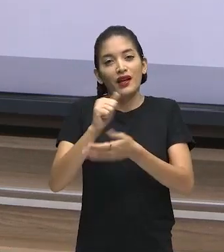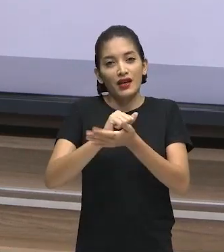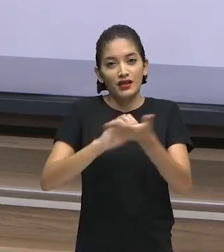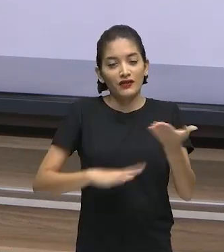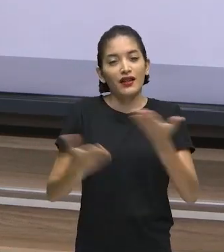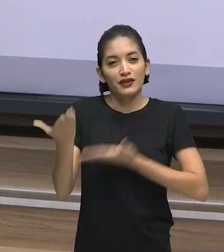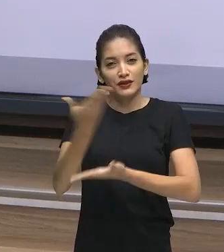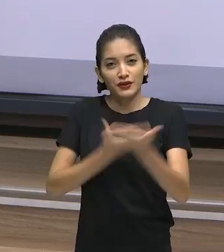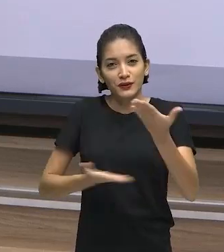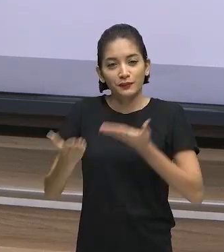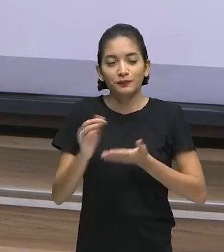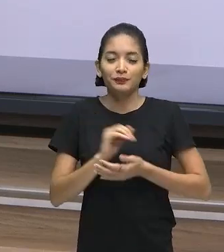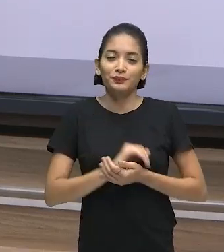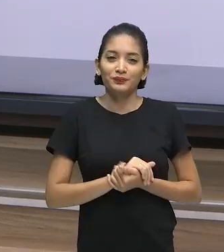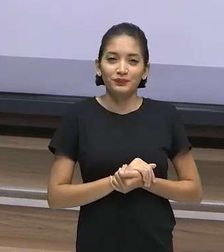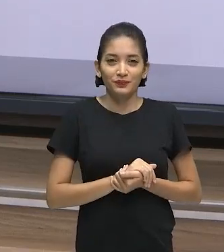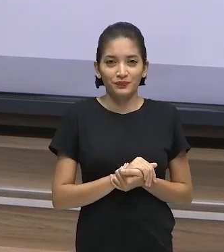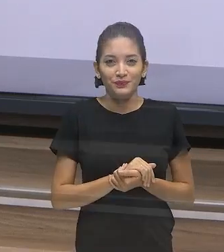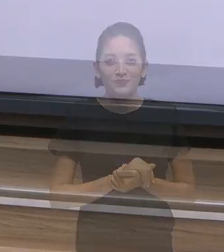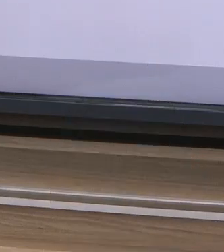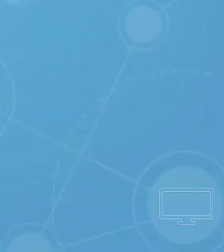dinâmica local interativa.